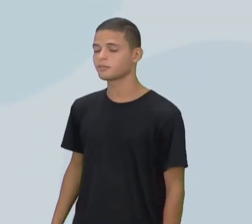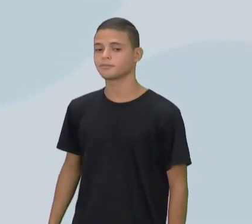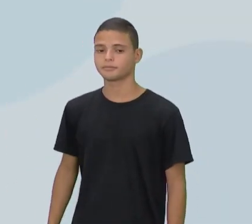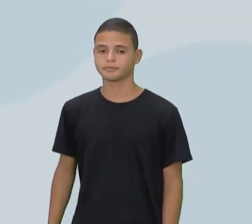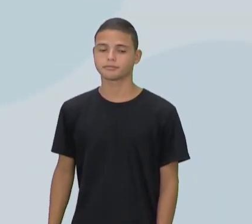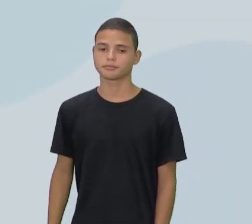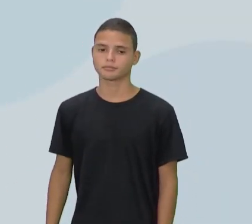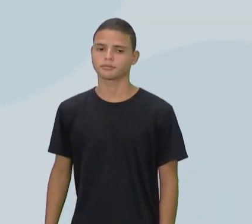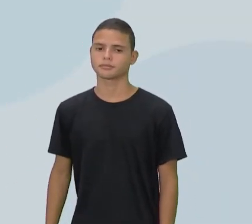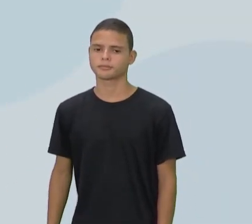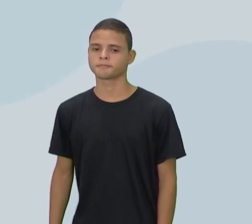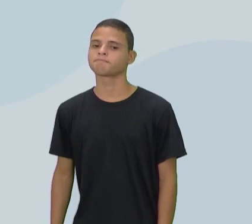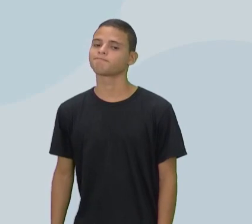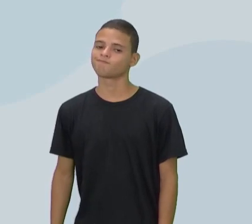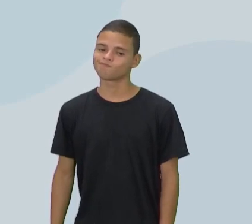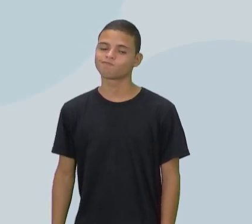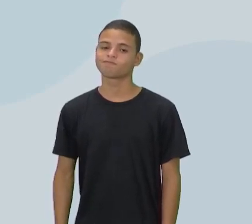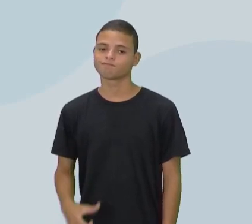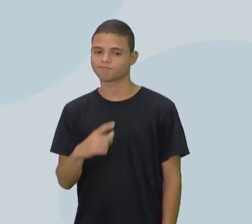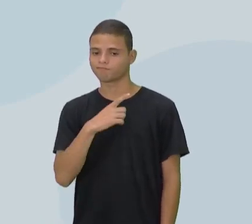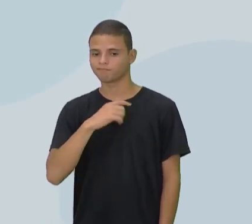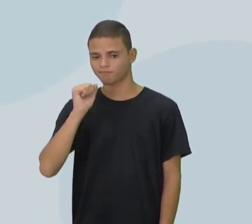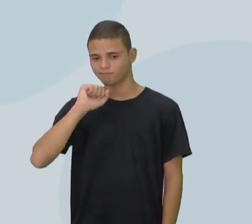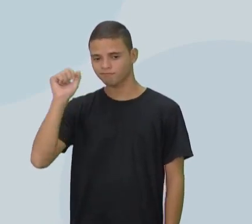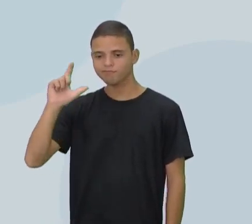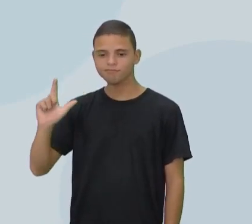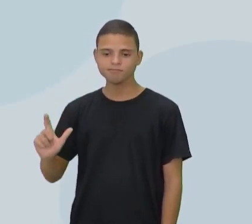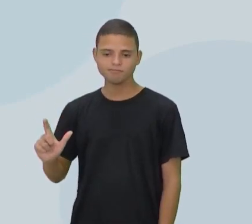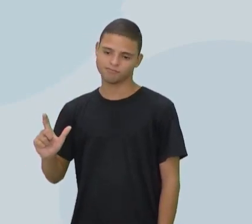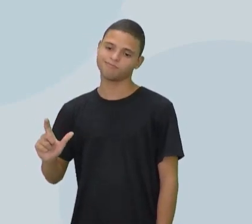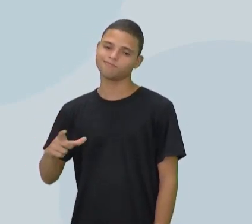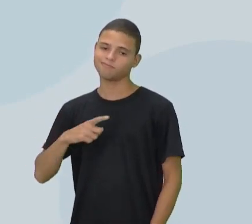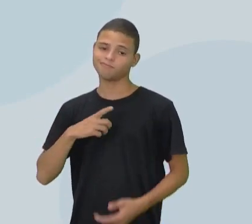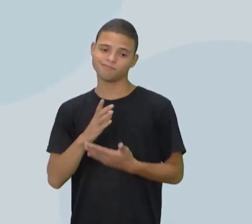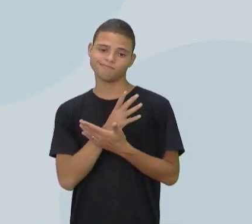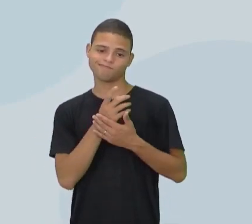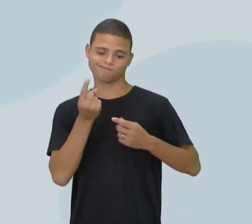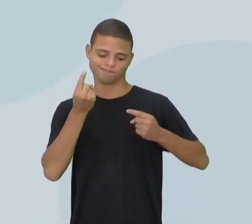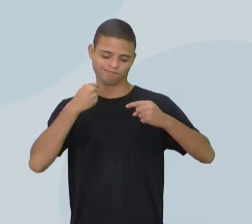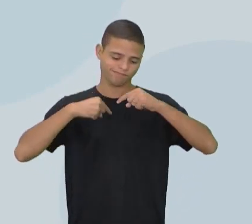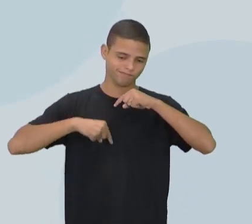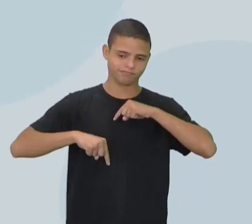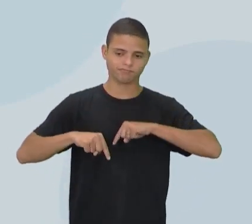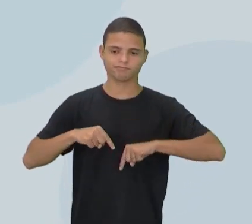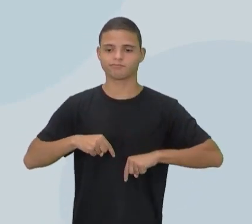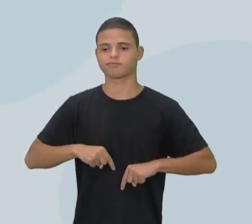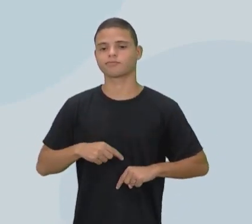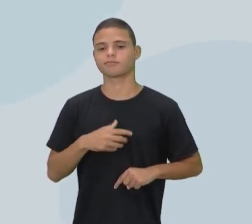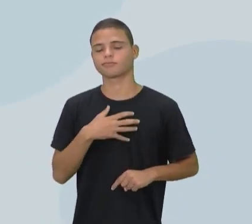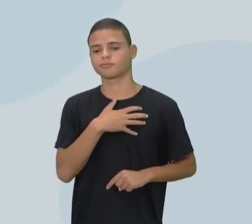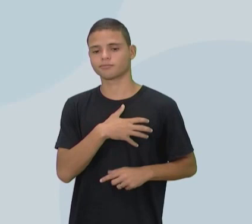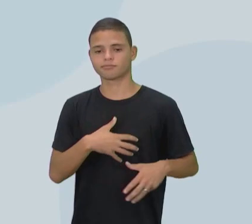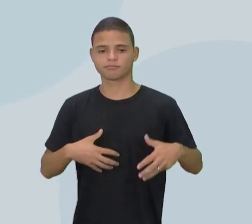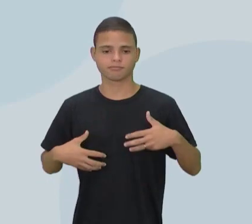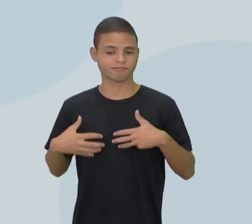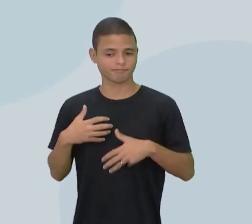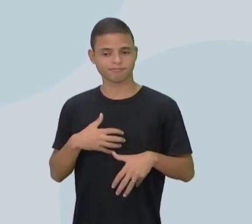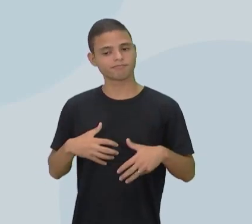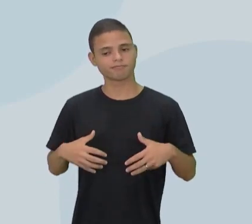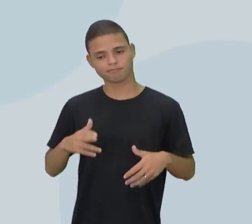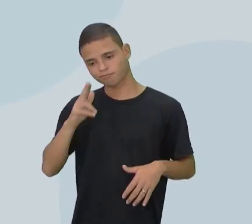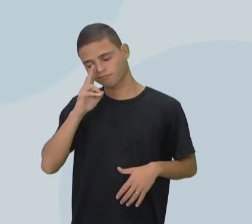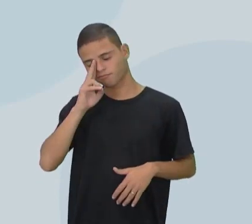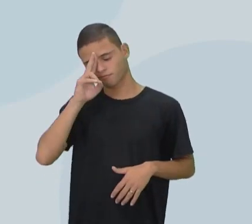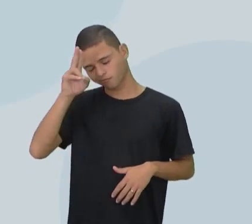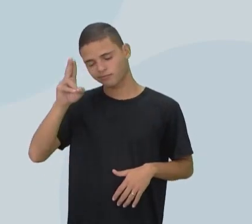material lá, ó, a gente colocou de azul, porque ele provoca câncer de pulmão, né, que já é uma patologia um pouco